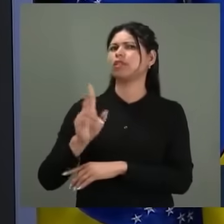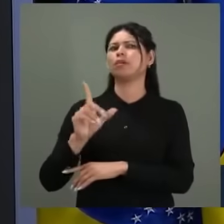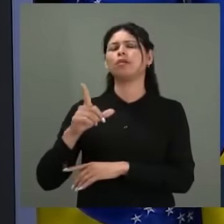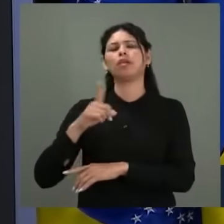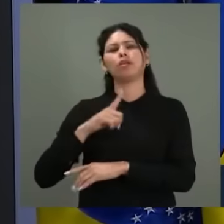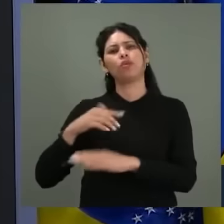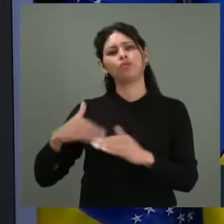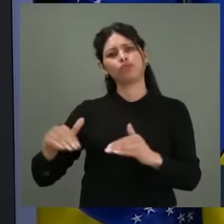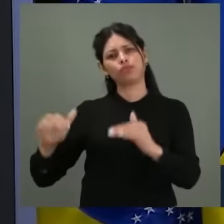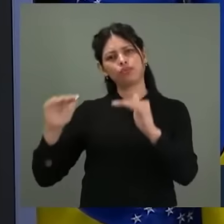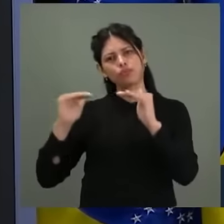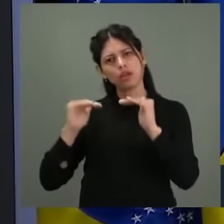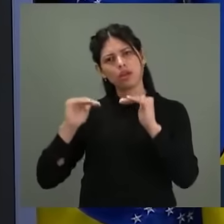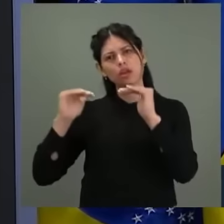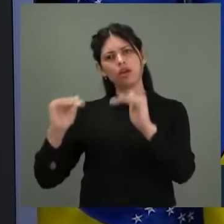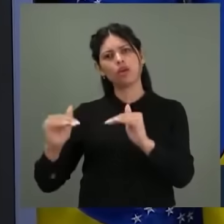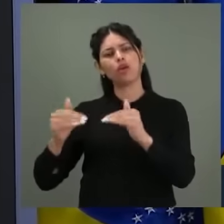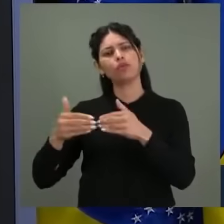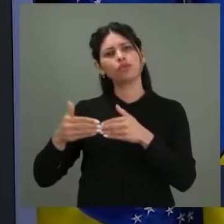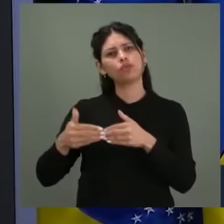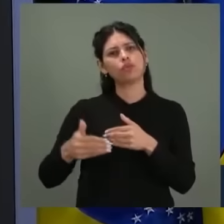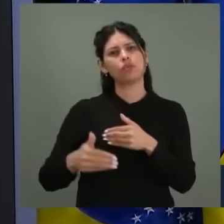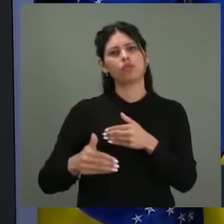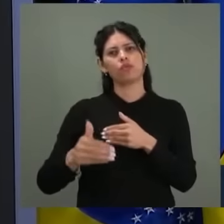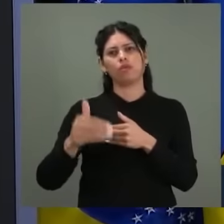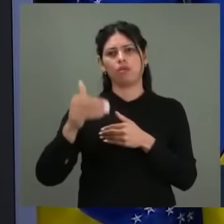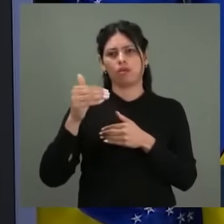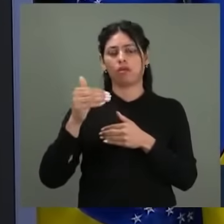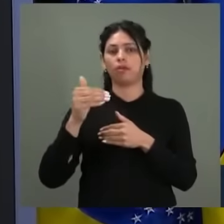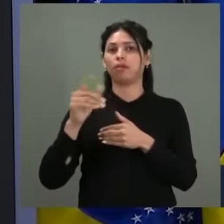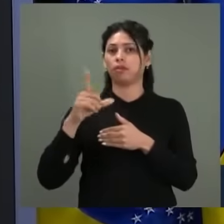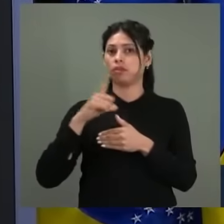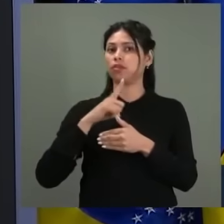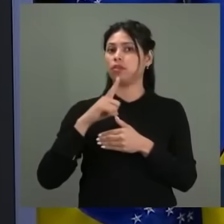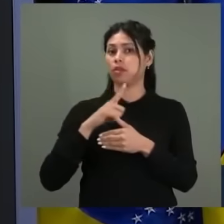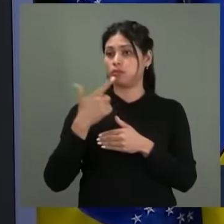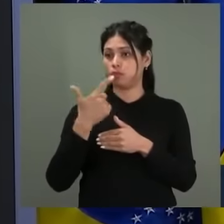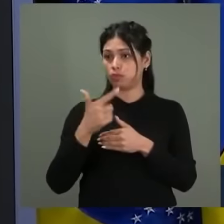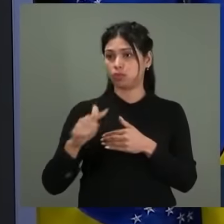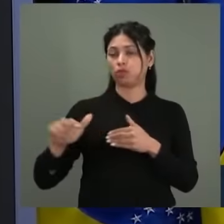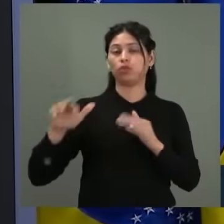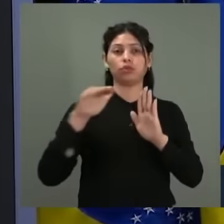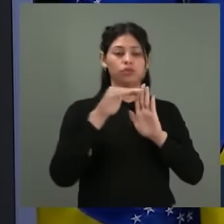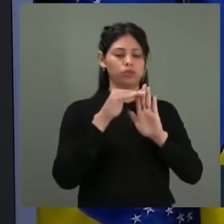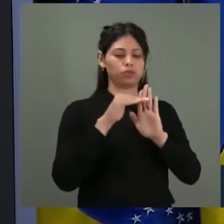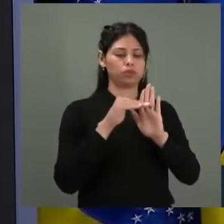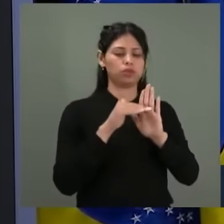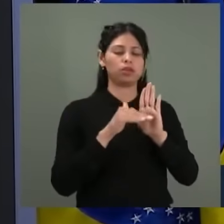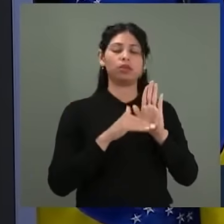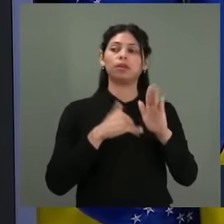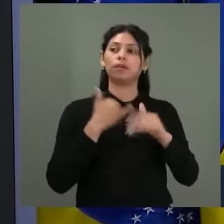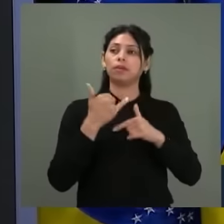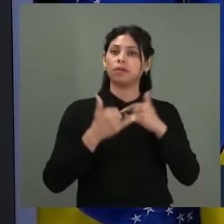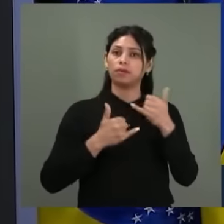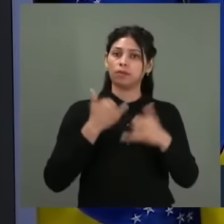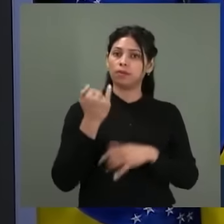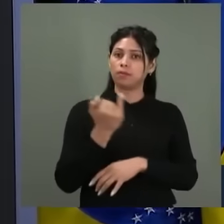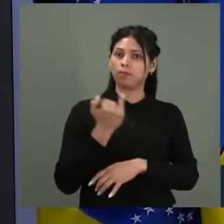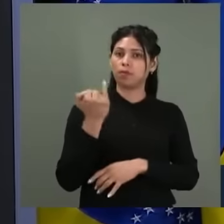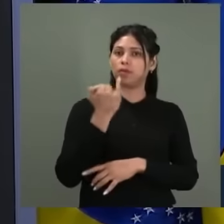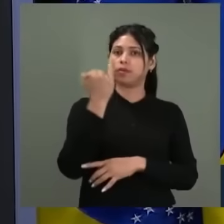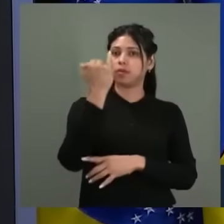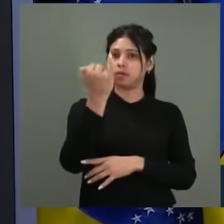respeitosa, seja um início, porque nós temos outras pautas importantes para tratar nesse